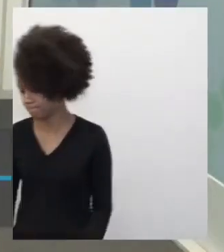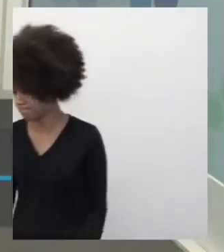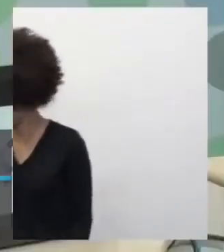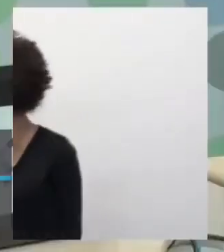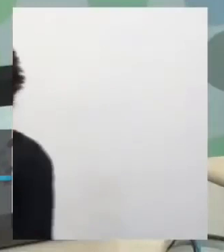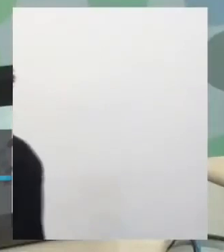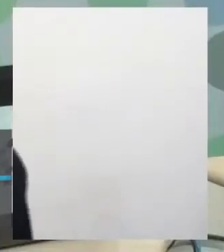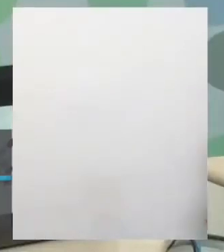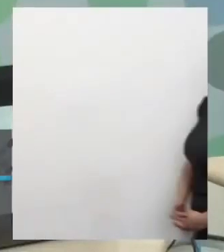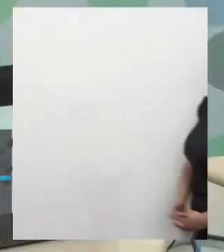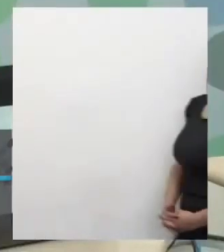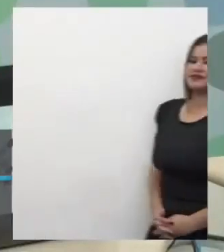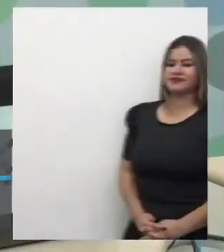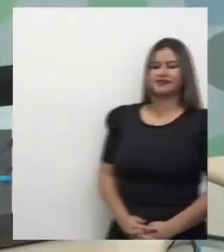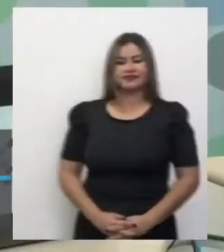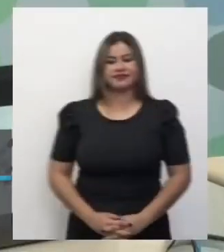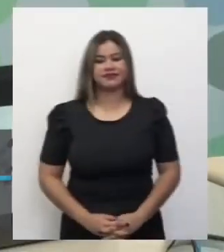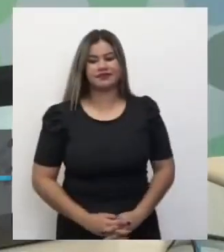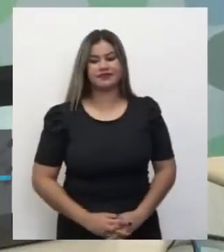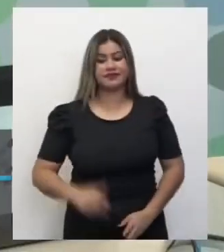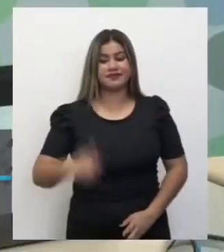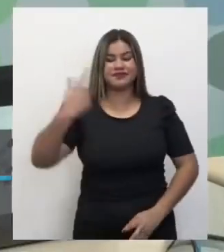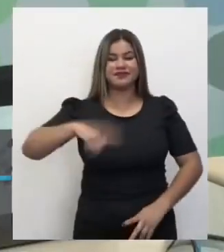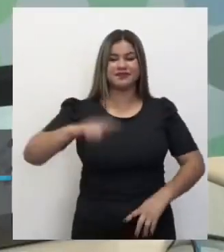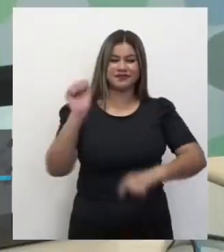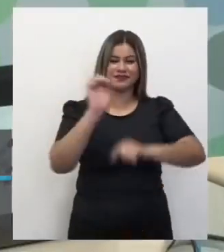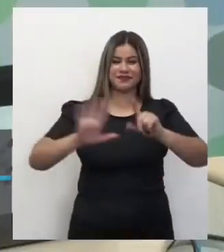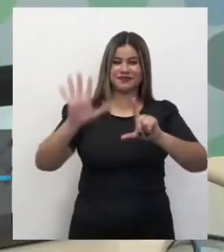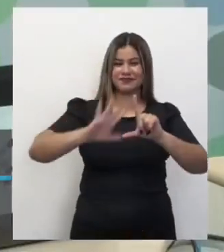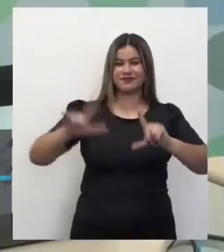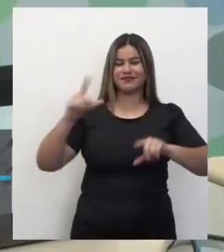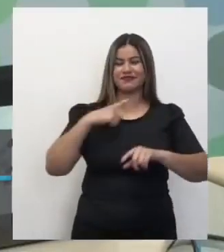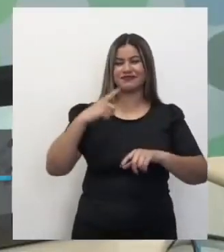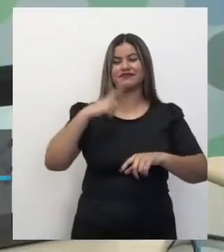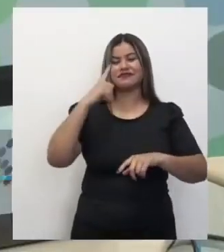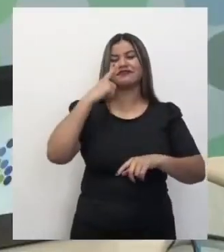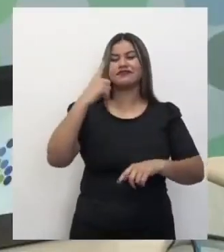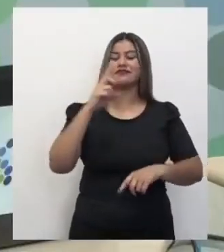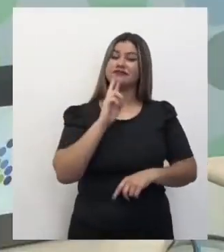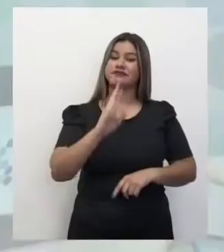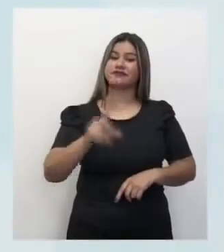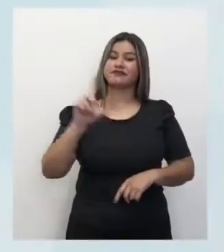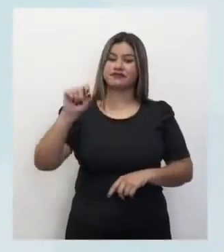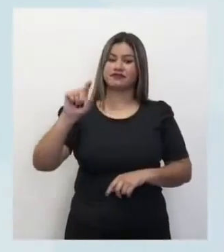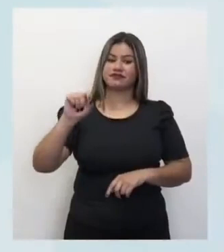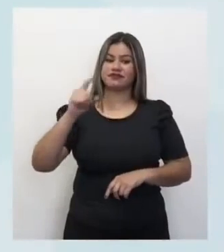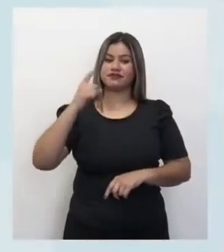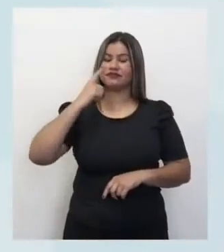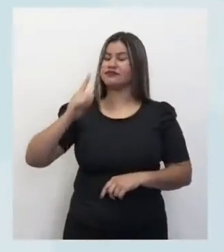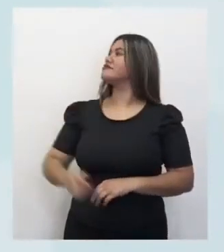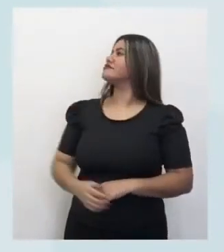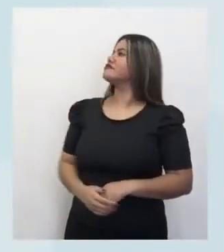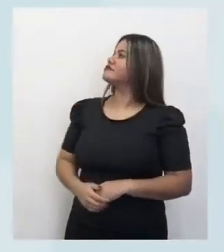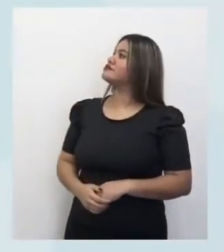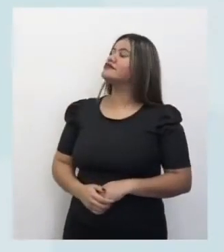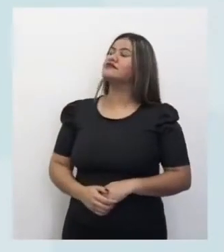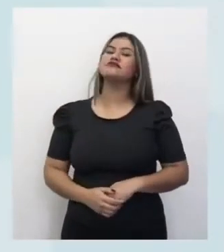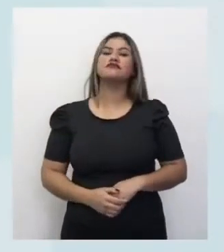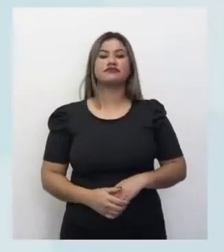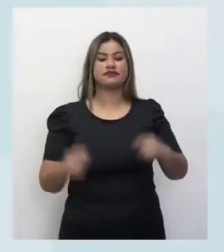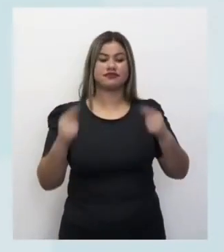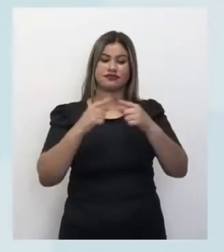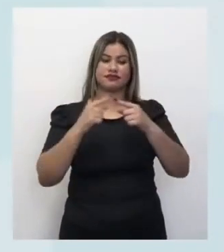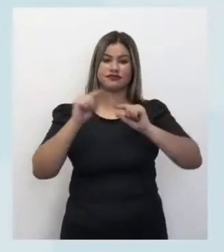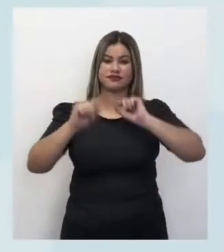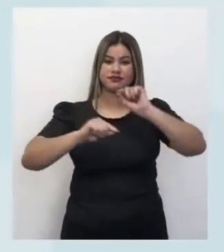lá, temos mais uma imagem. Então a resposta, pode pôr da resposta, que é o número 10. Isso, então ela é coerente para